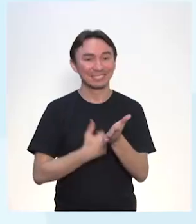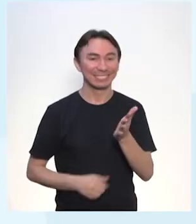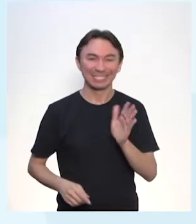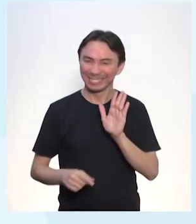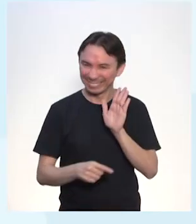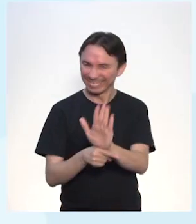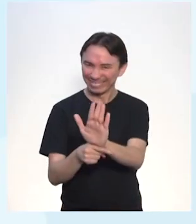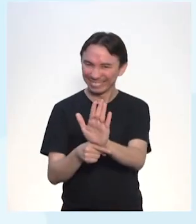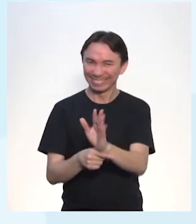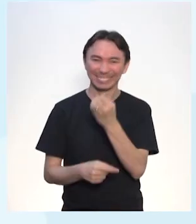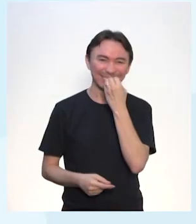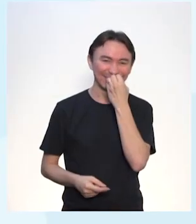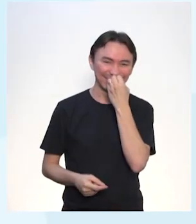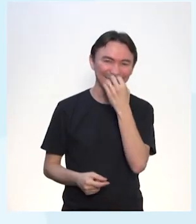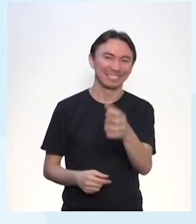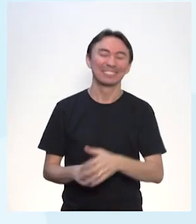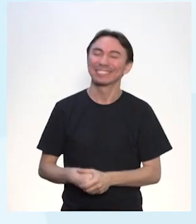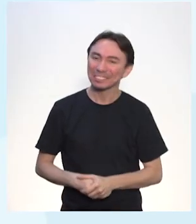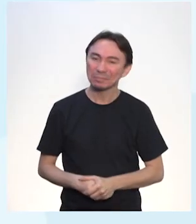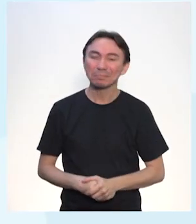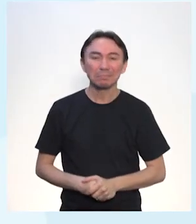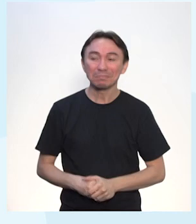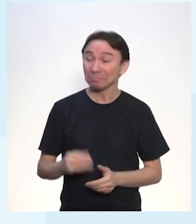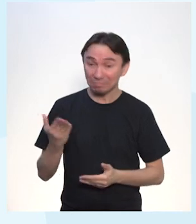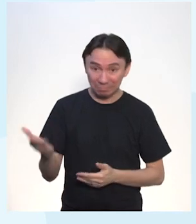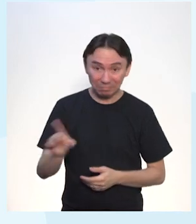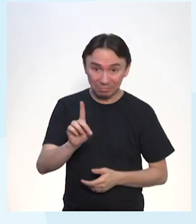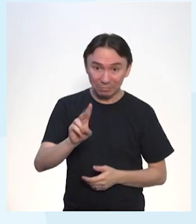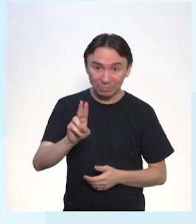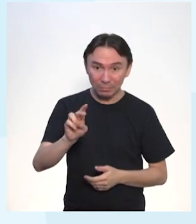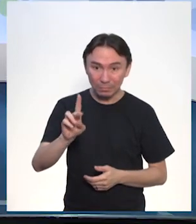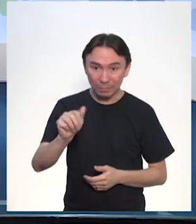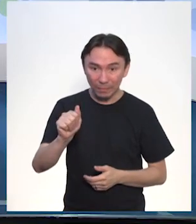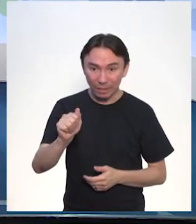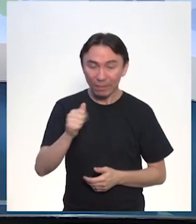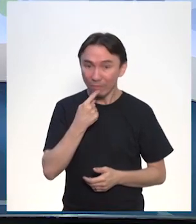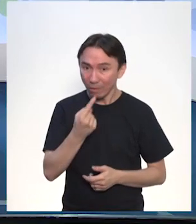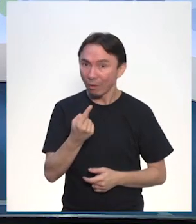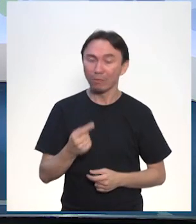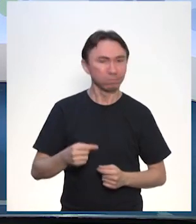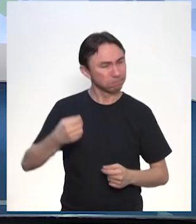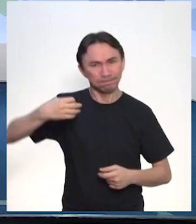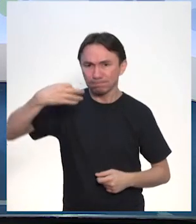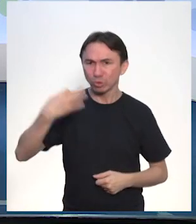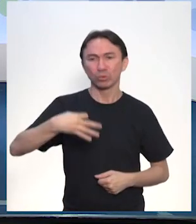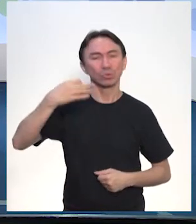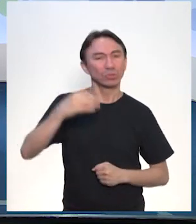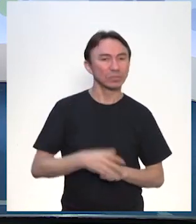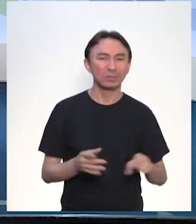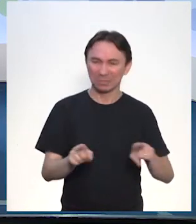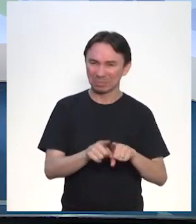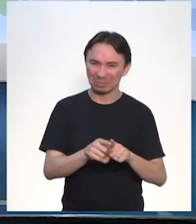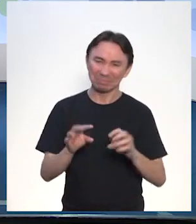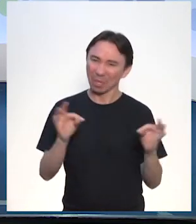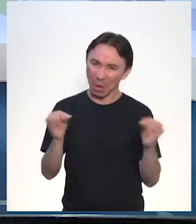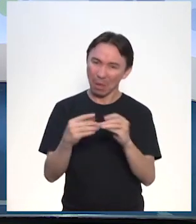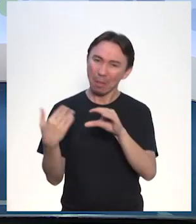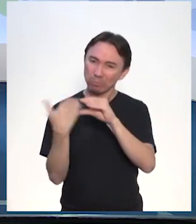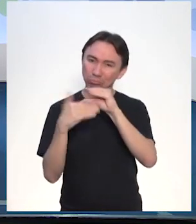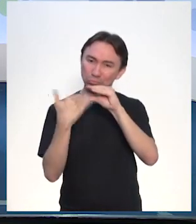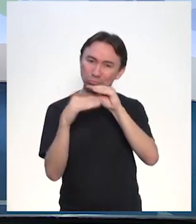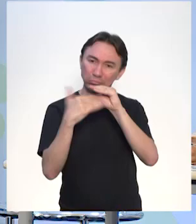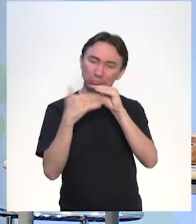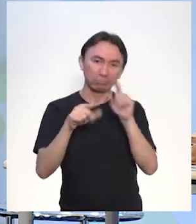nossas aulas. O que a Duda falou está certíssimo, inclusive as outras colaborações, né? Vamos imaginar que